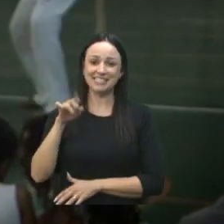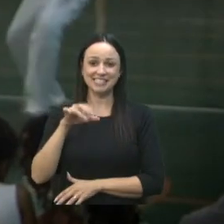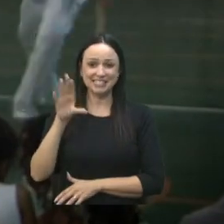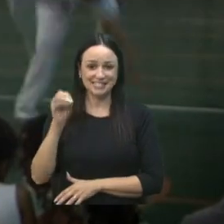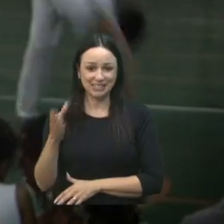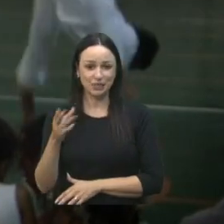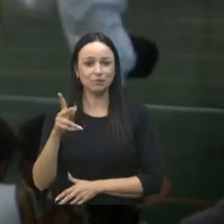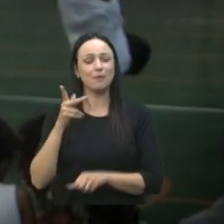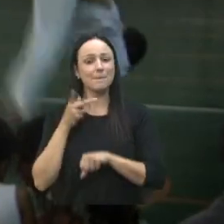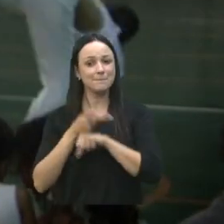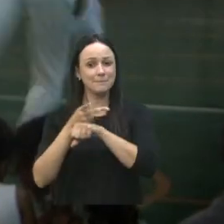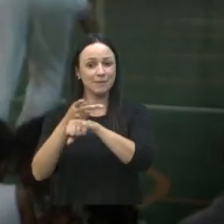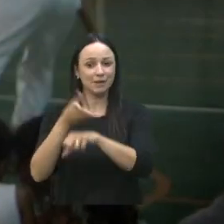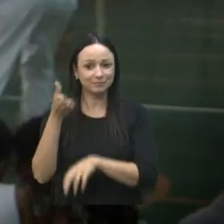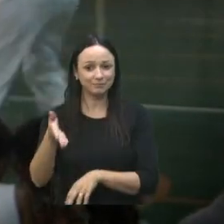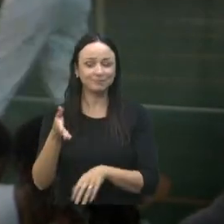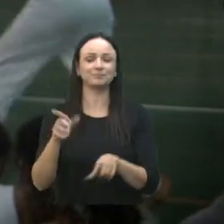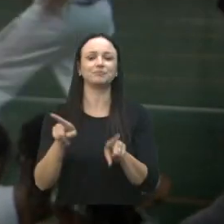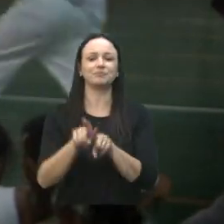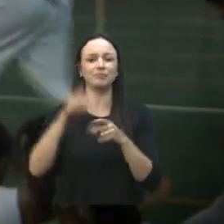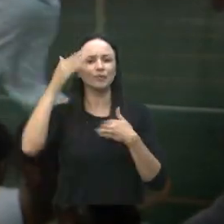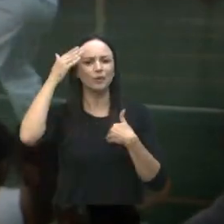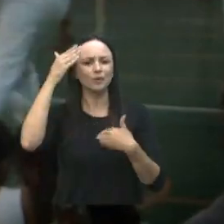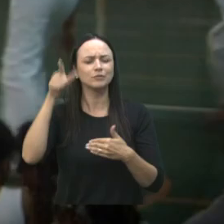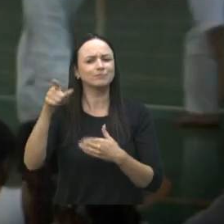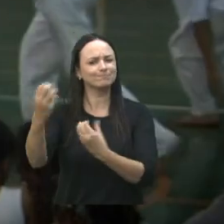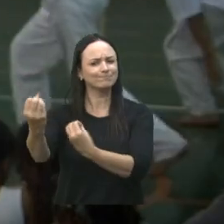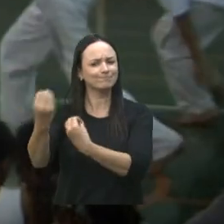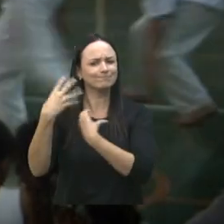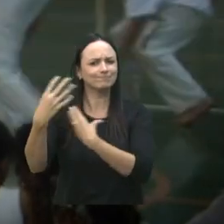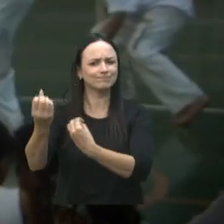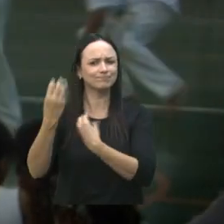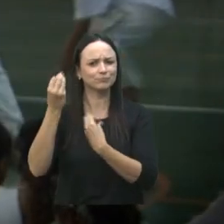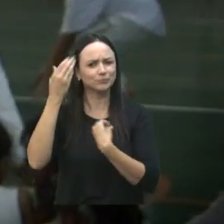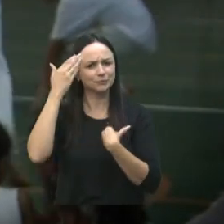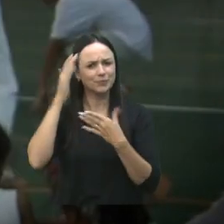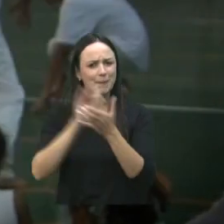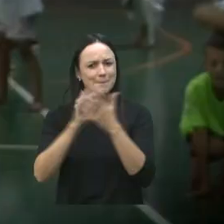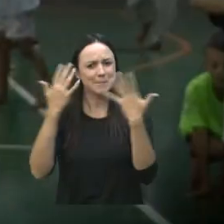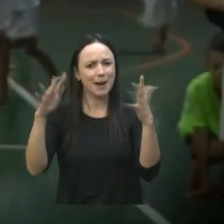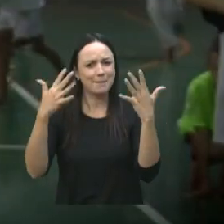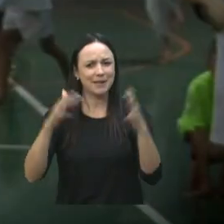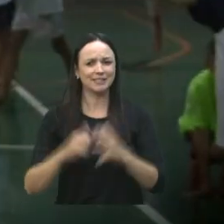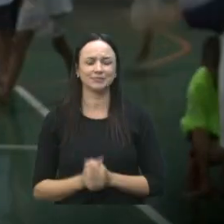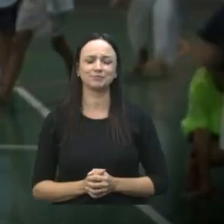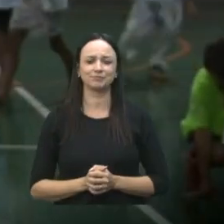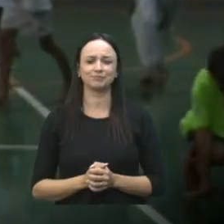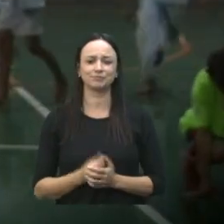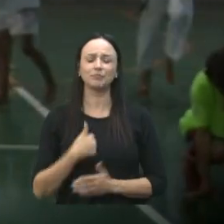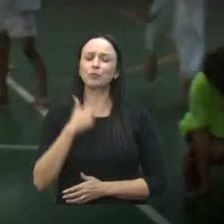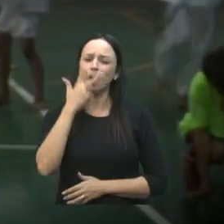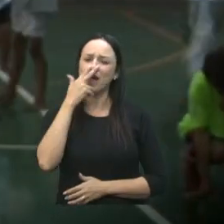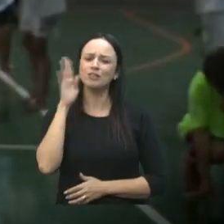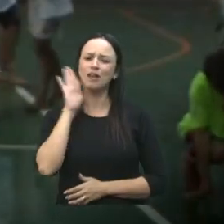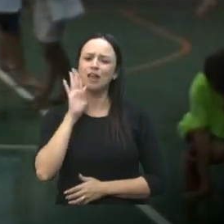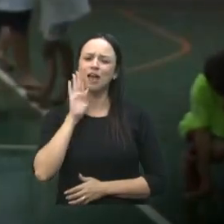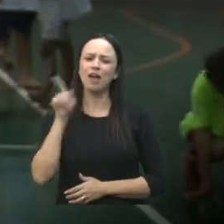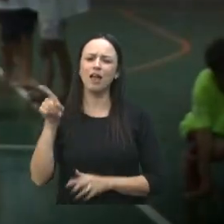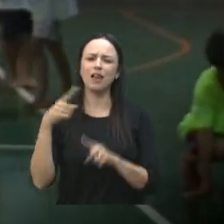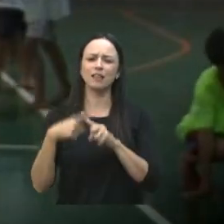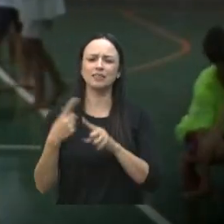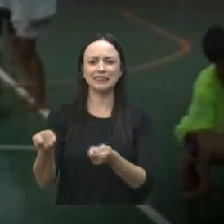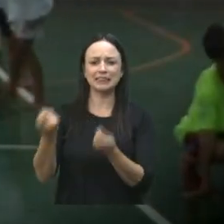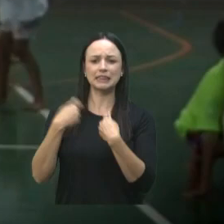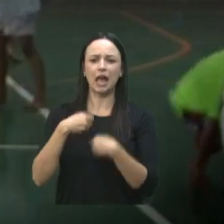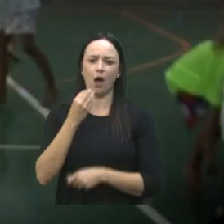prêmio, obrigado pelos ensinamentos, muito grato, parabéns. Eu acho legal que ele está dando uma oportunidade